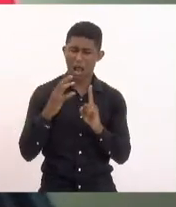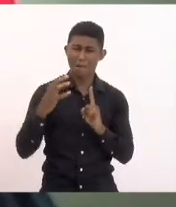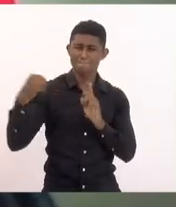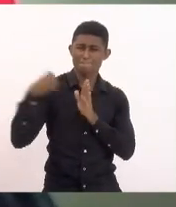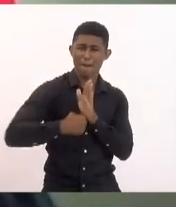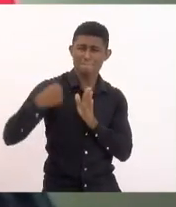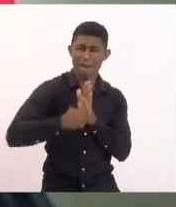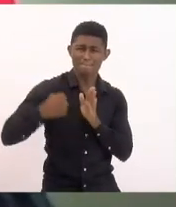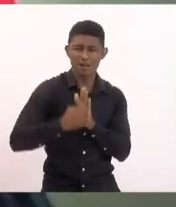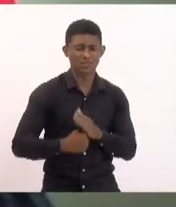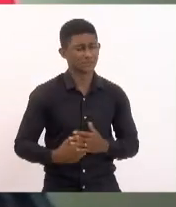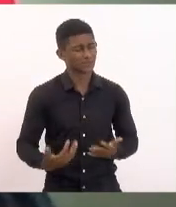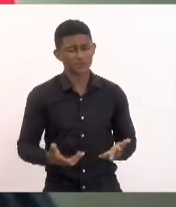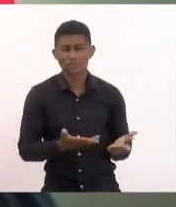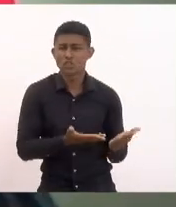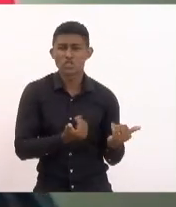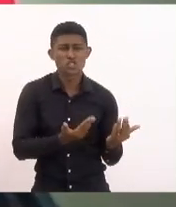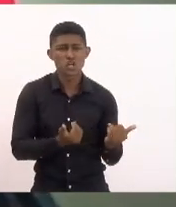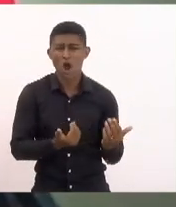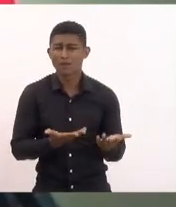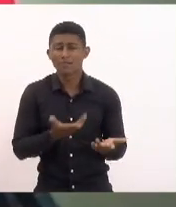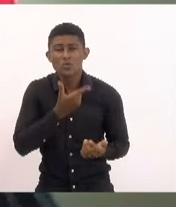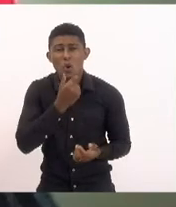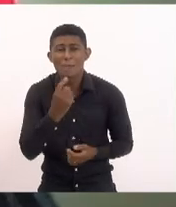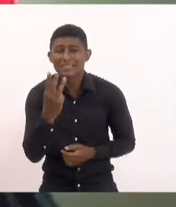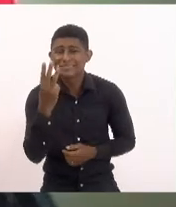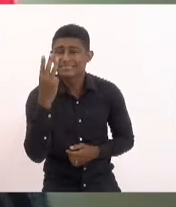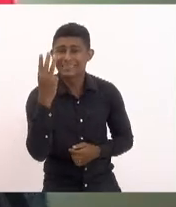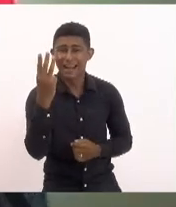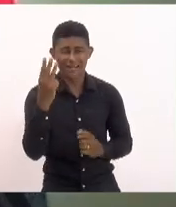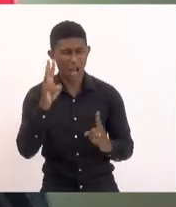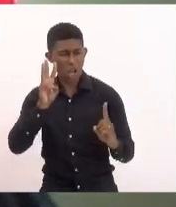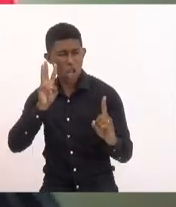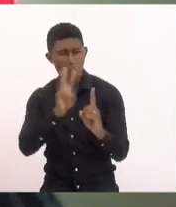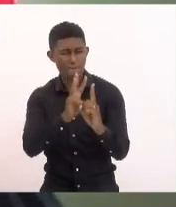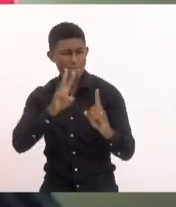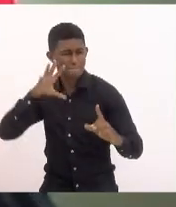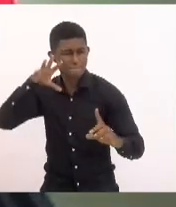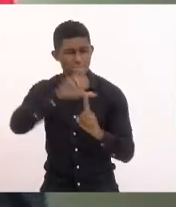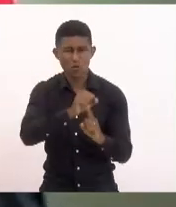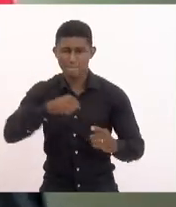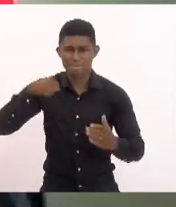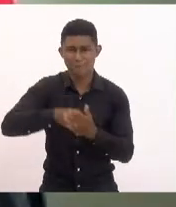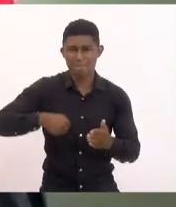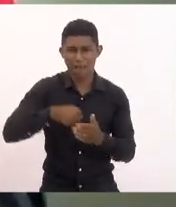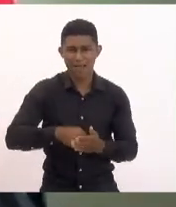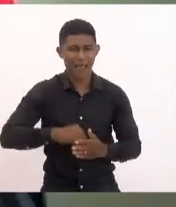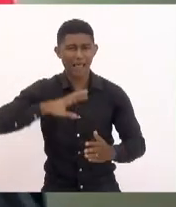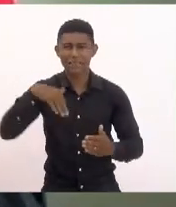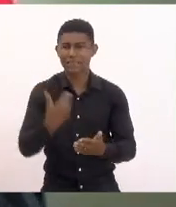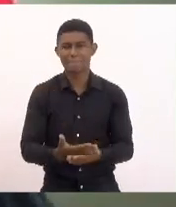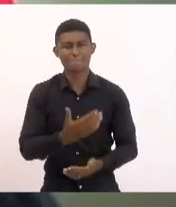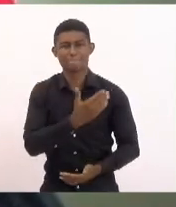esse jovem espancado por 3 homens até a morte. segundo as testemunhas,